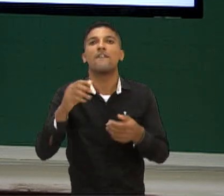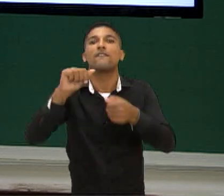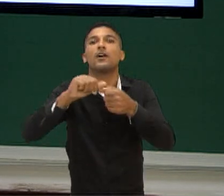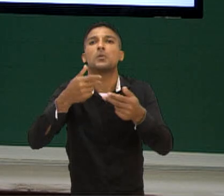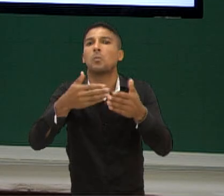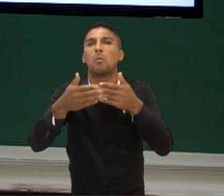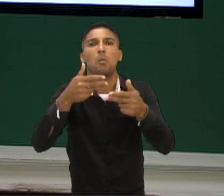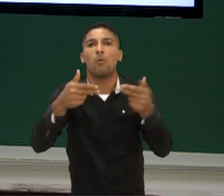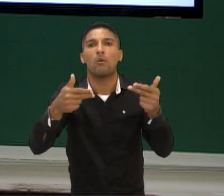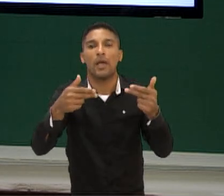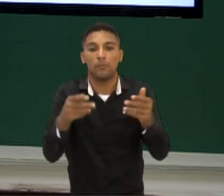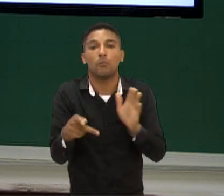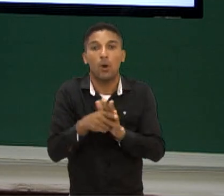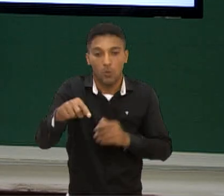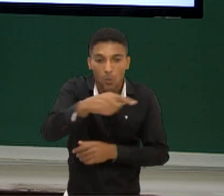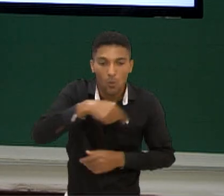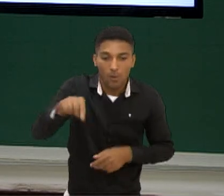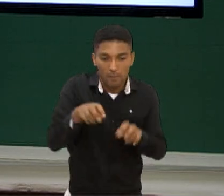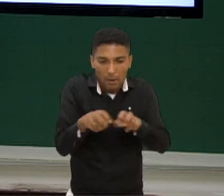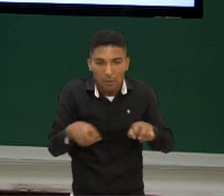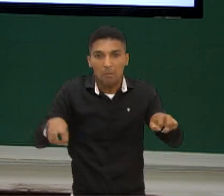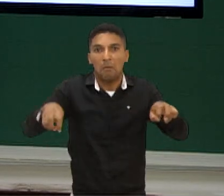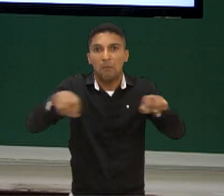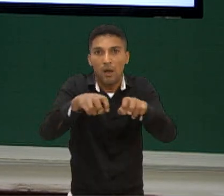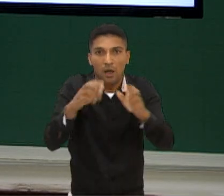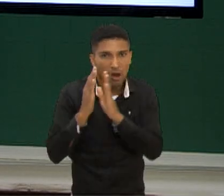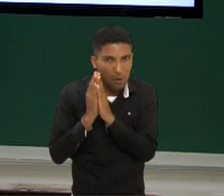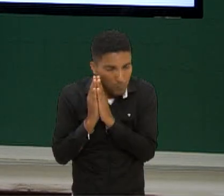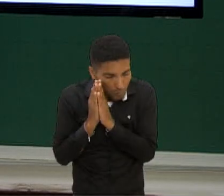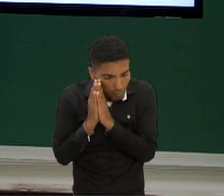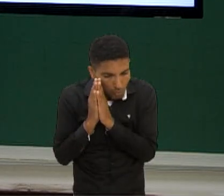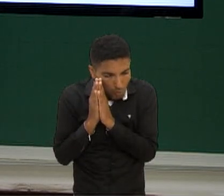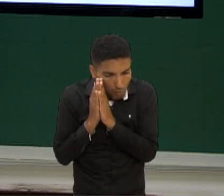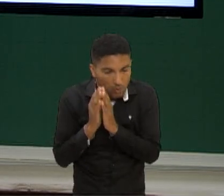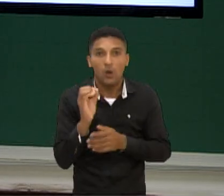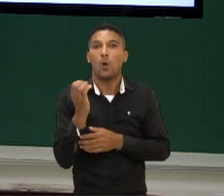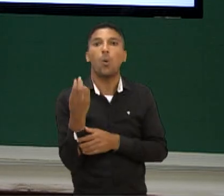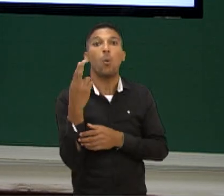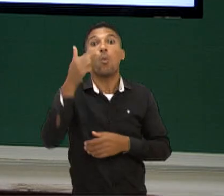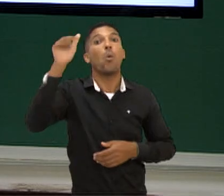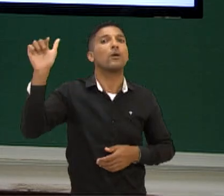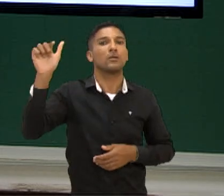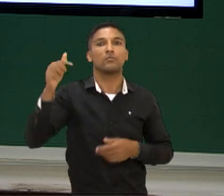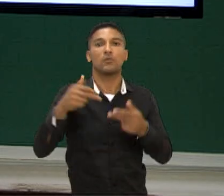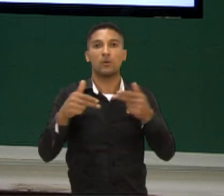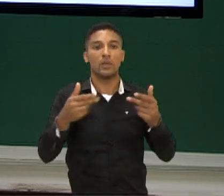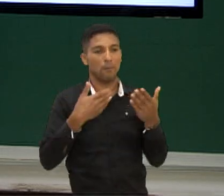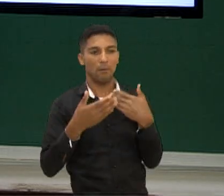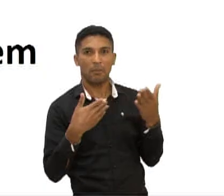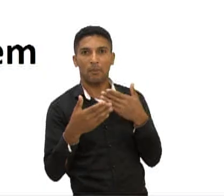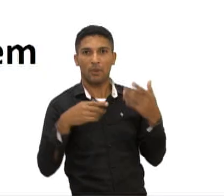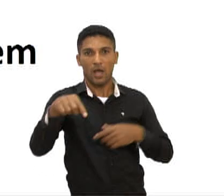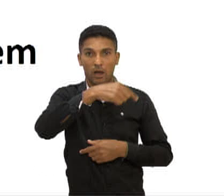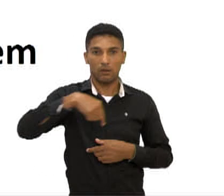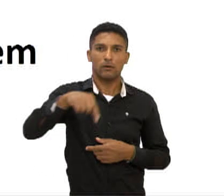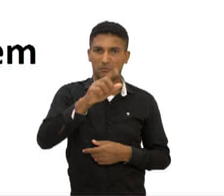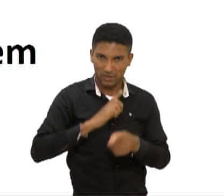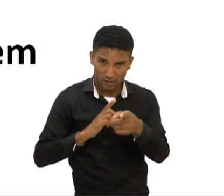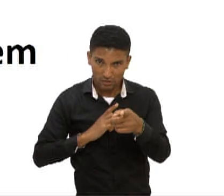a vocês, para vocês conversarem e aí chegarem a uma conclusão, ok?